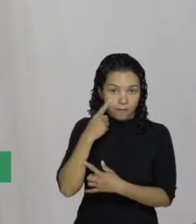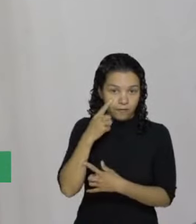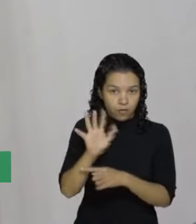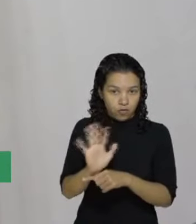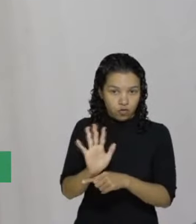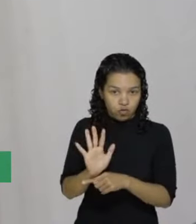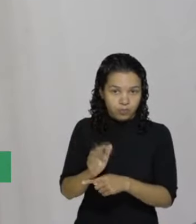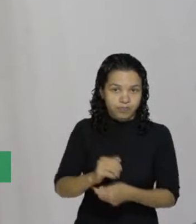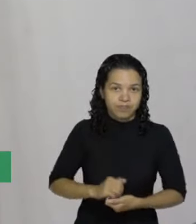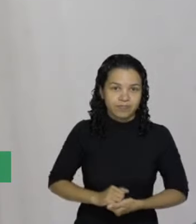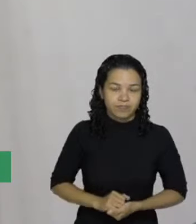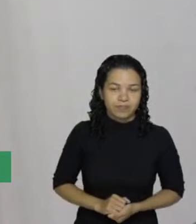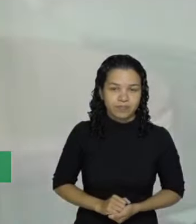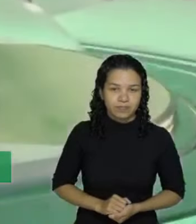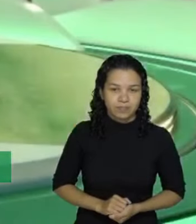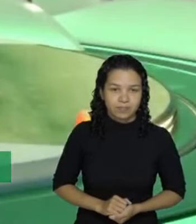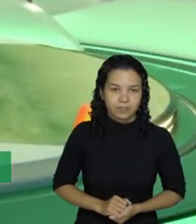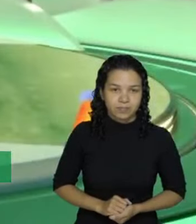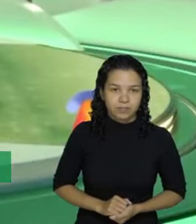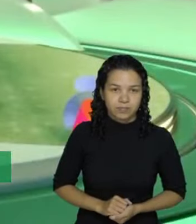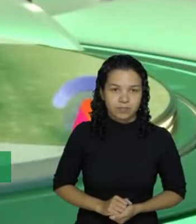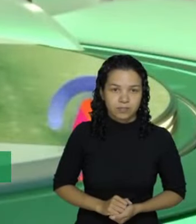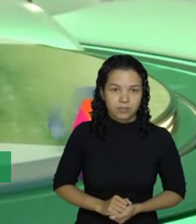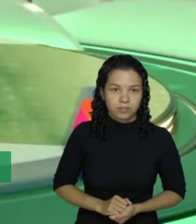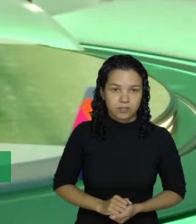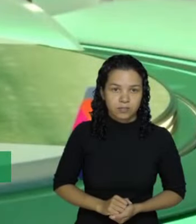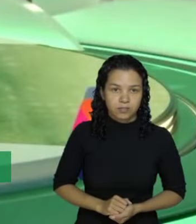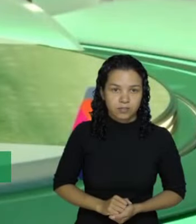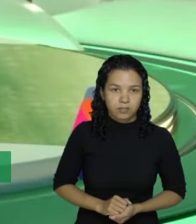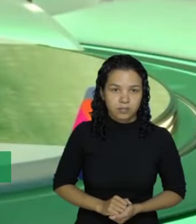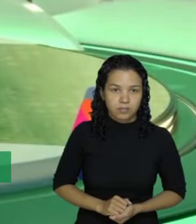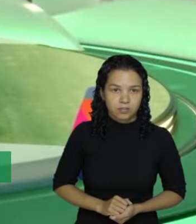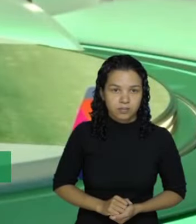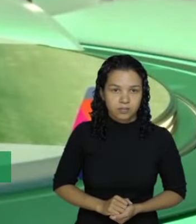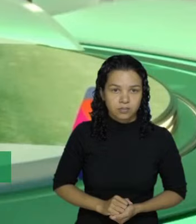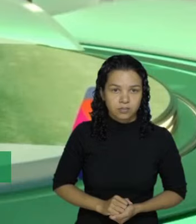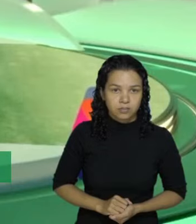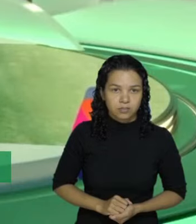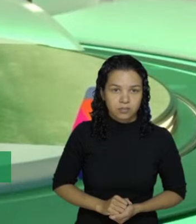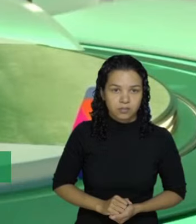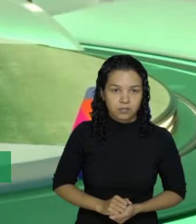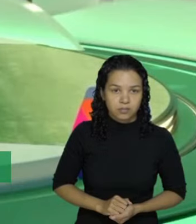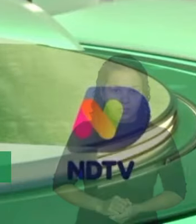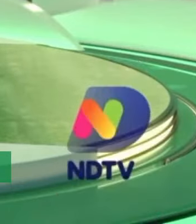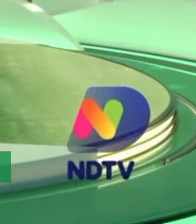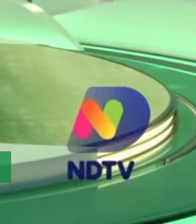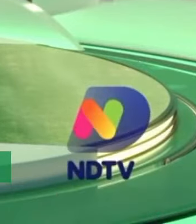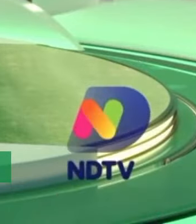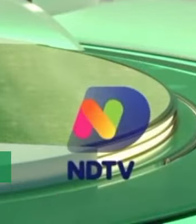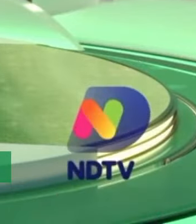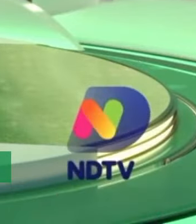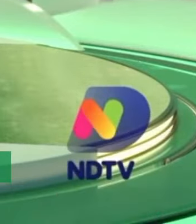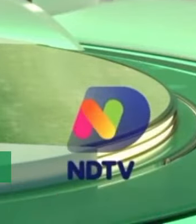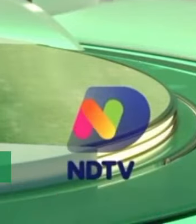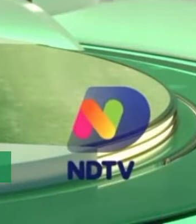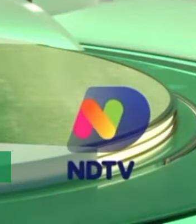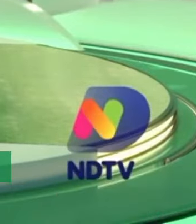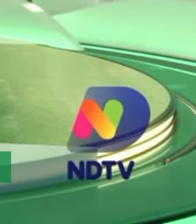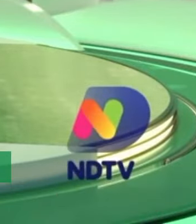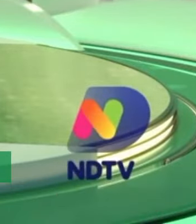foi da ND Notícias, então, TV Record. Olá, bom dia. Hoje o AgroSaúde e Cooperação vai explorar uma